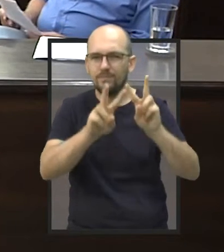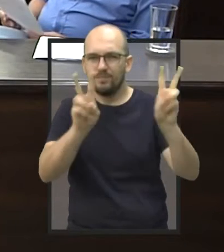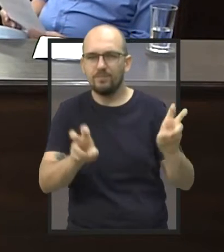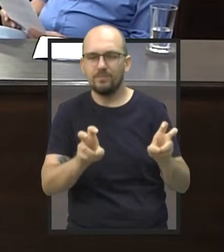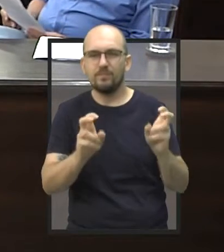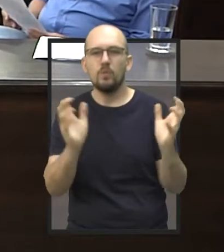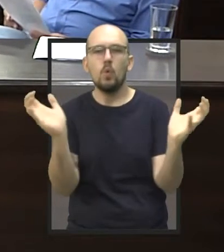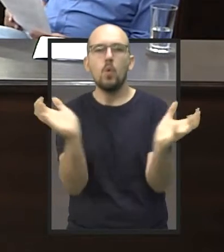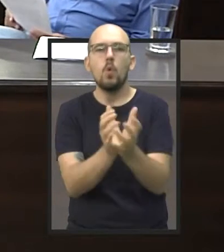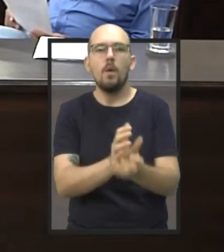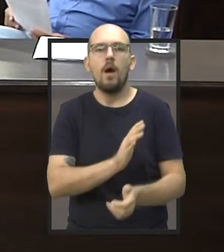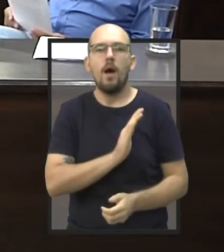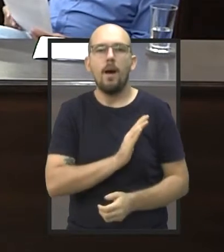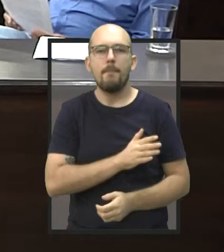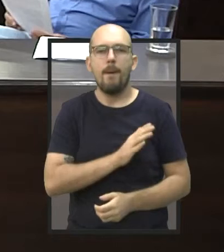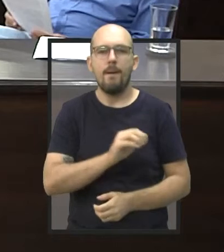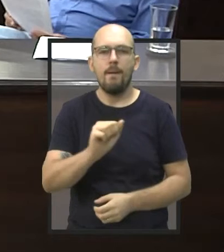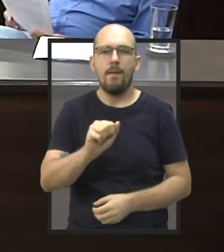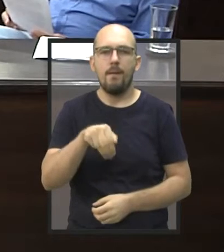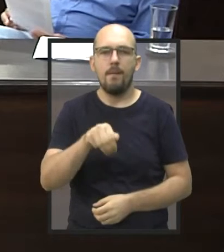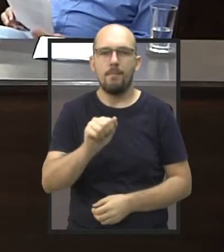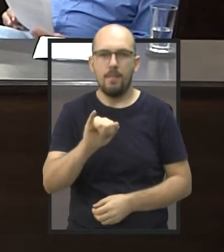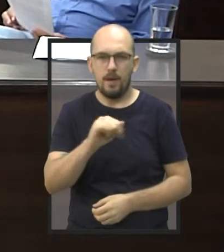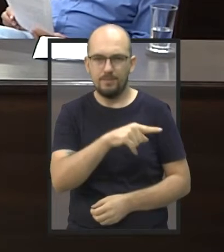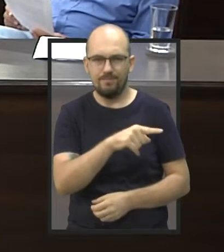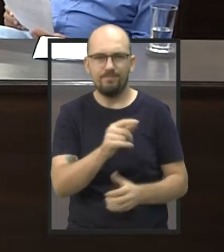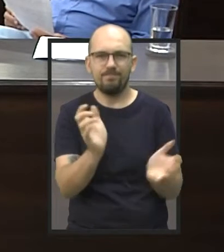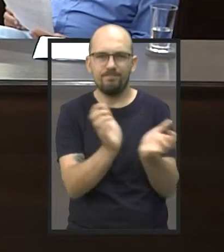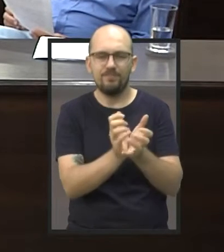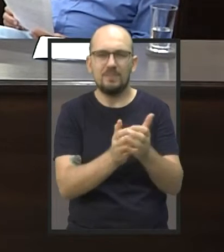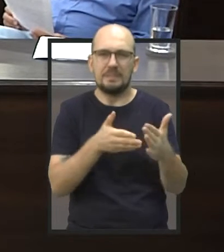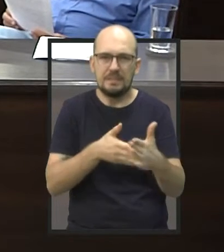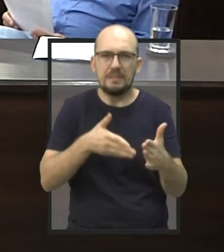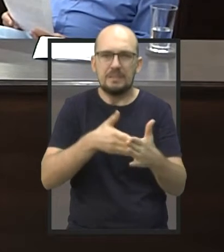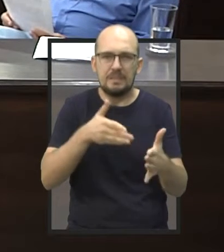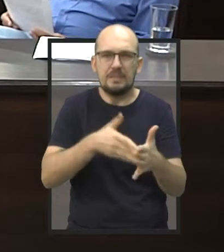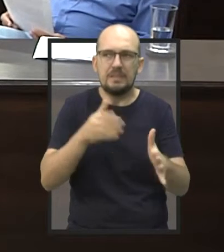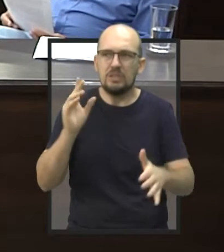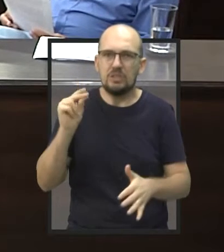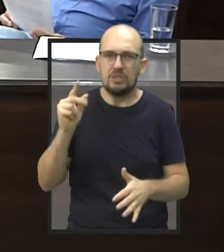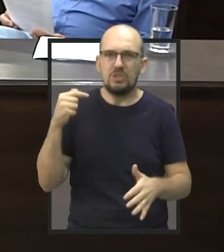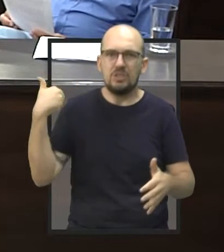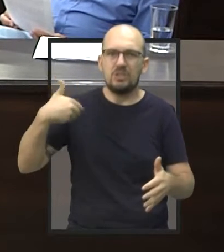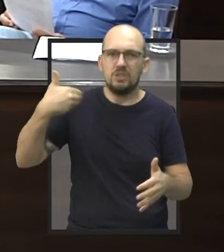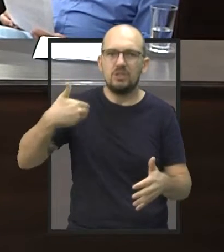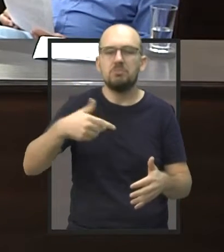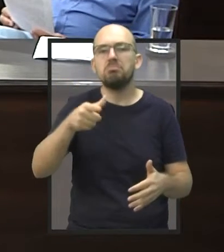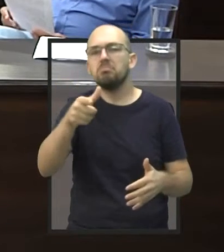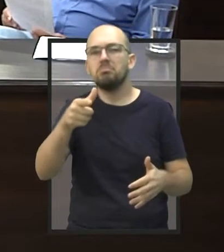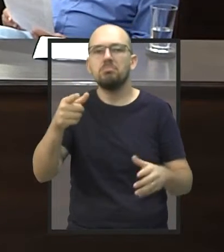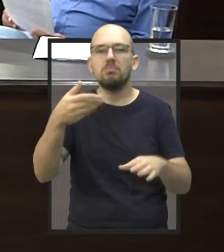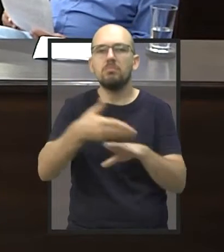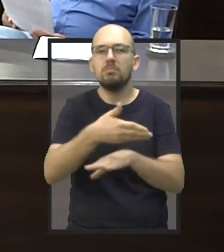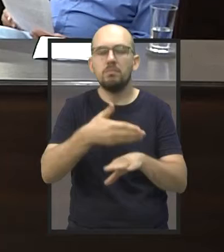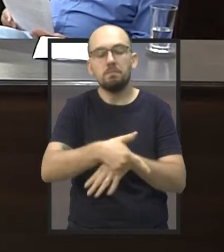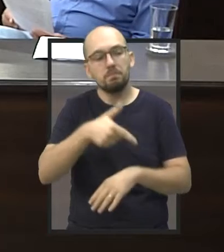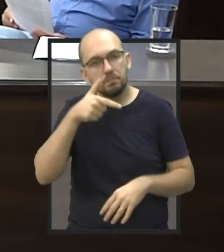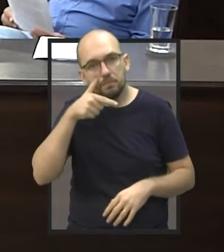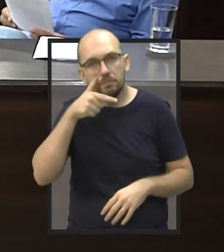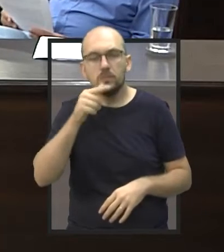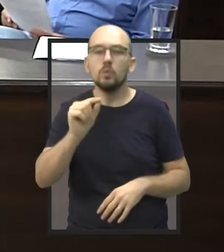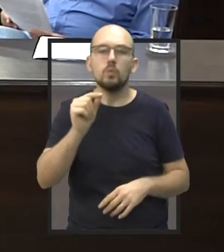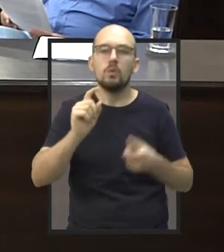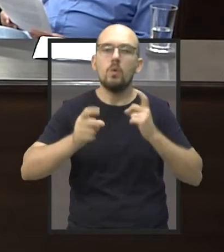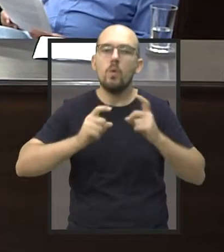AMAI. Eles estão com dificuldades, né, já de algum tempo. O que o senhor tem visto